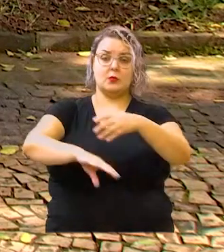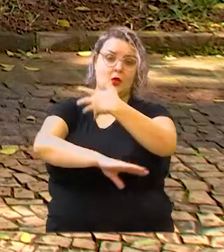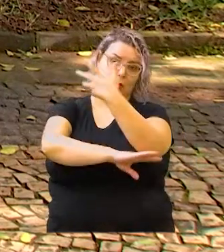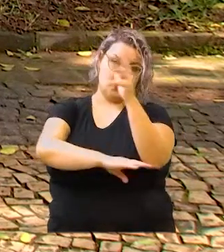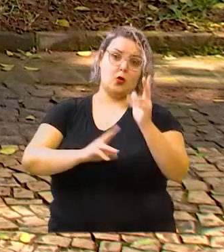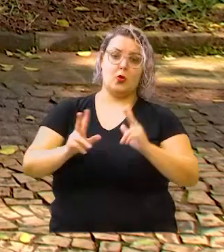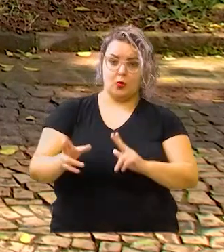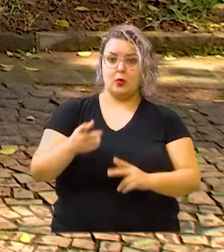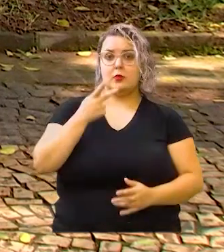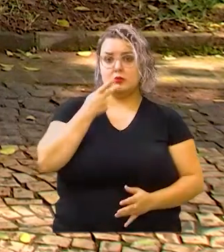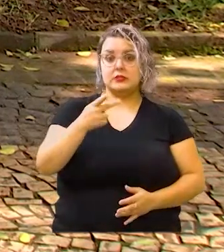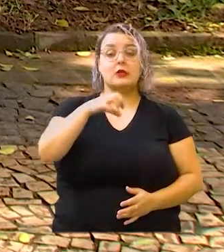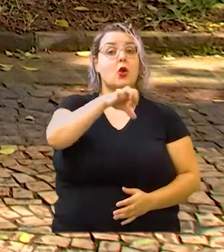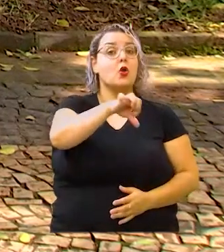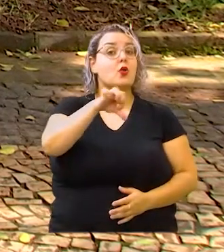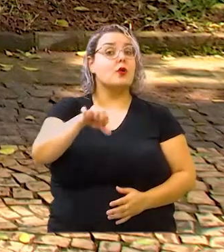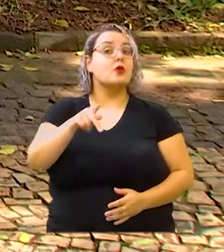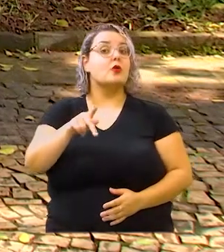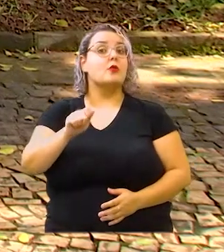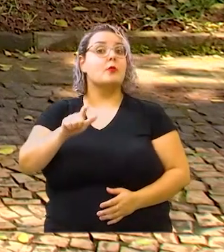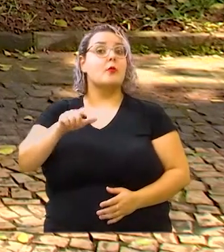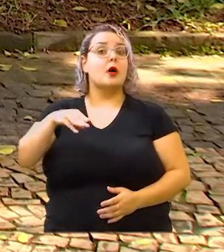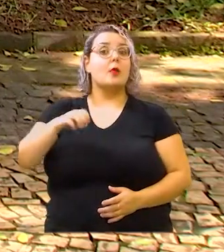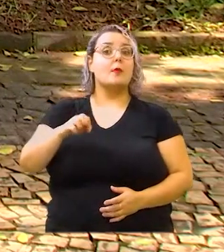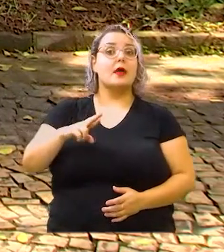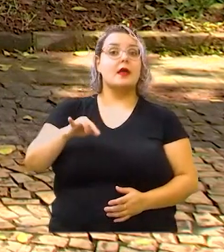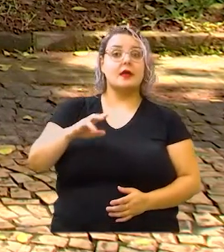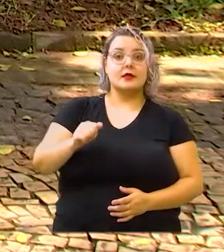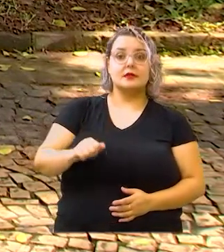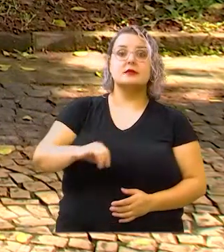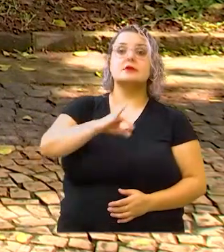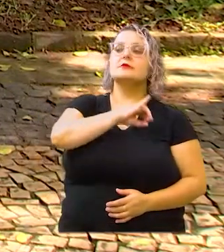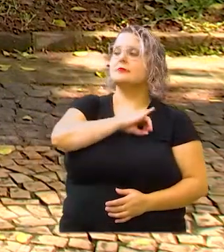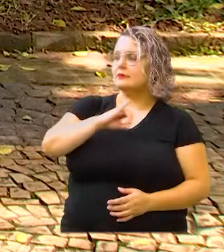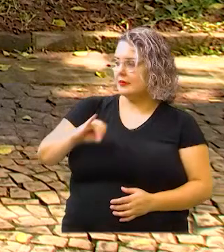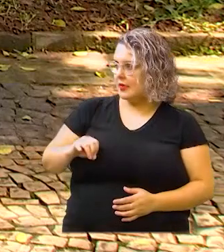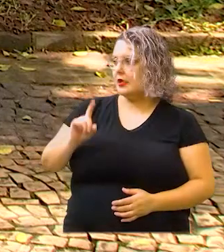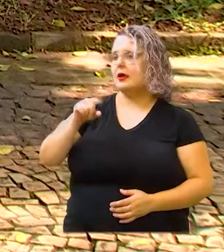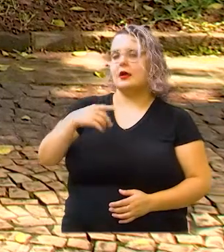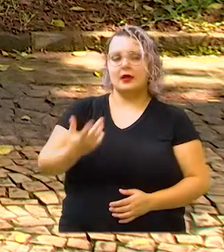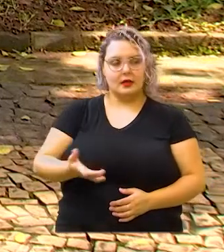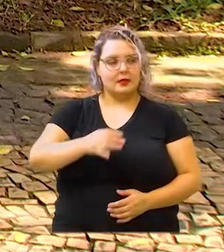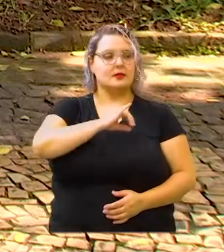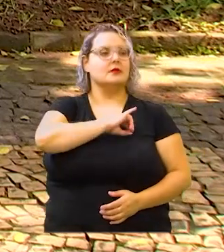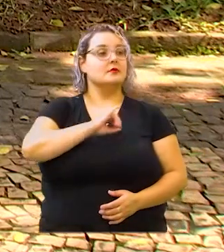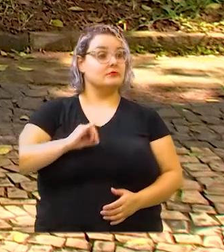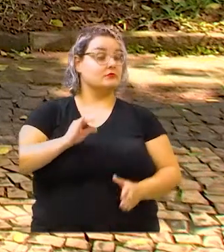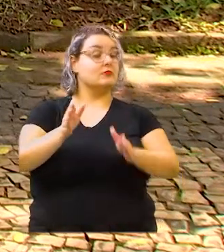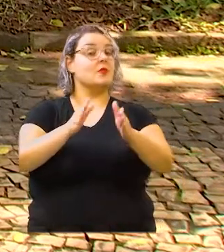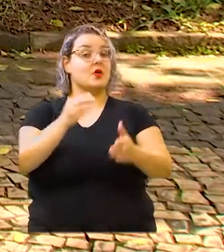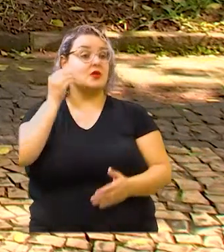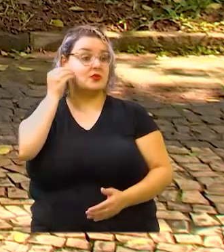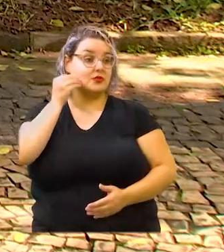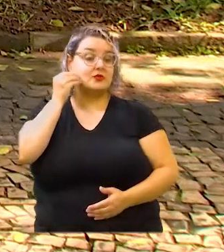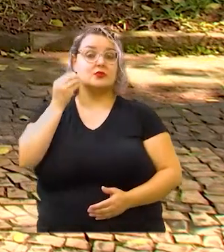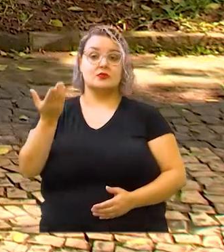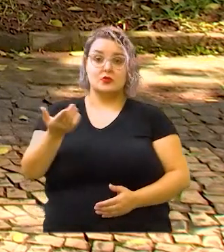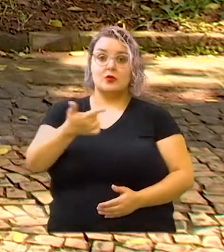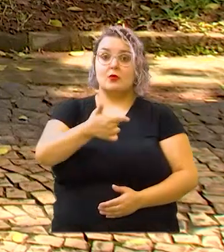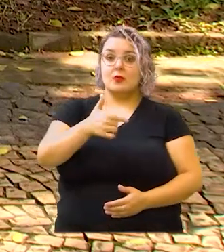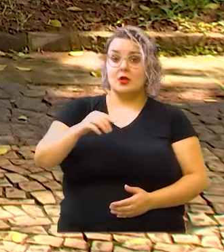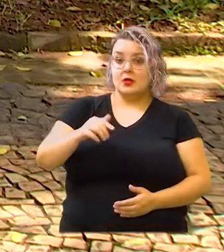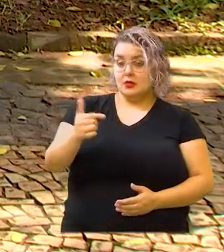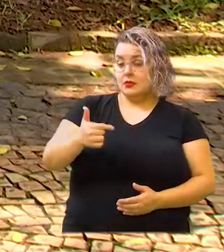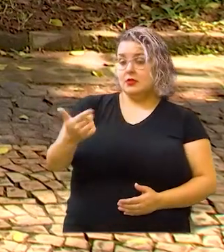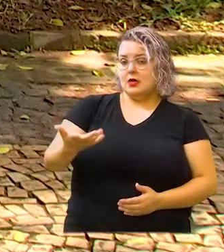plantação das árvores. Como eu disse, são 99 palmeiras imperiais. né? Olha só que maravilha, nos tempos de Dom Pedro II, né? Mais